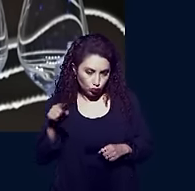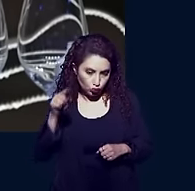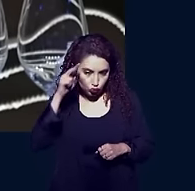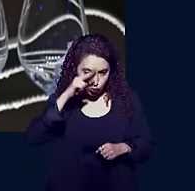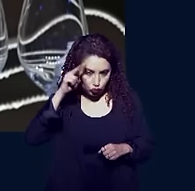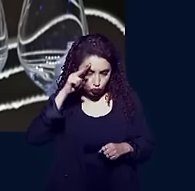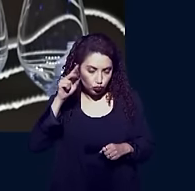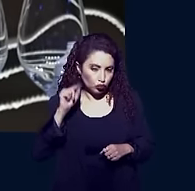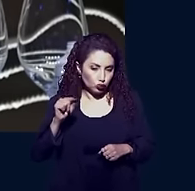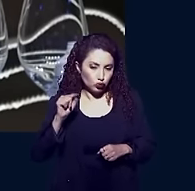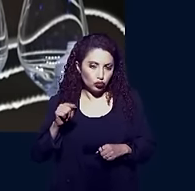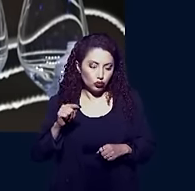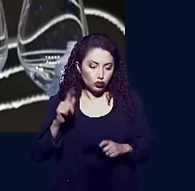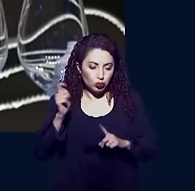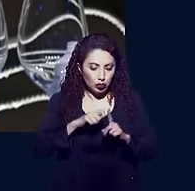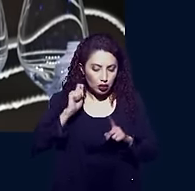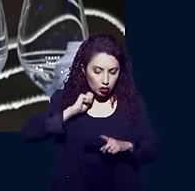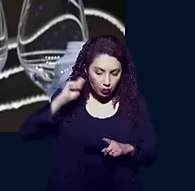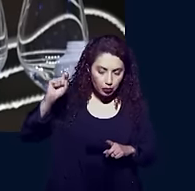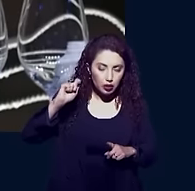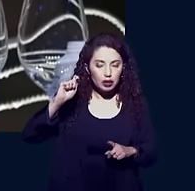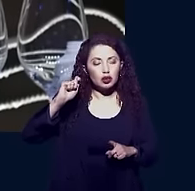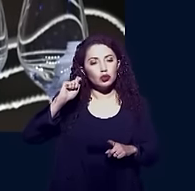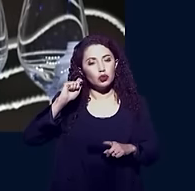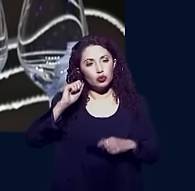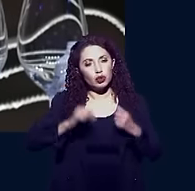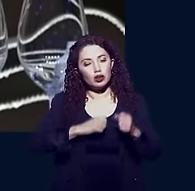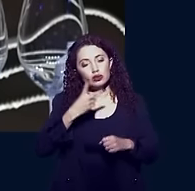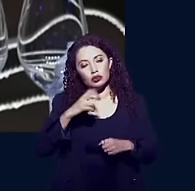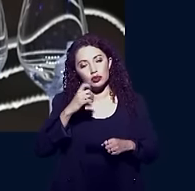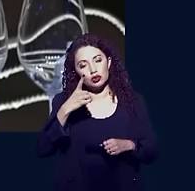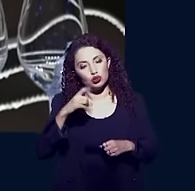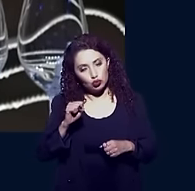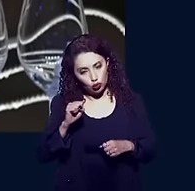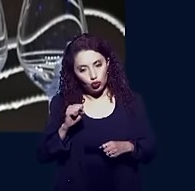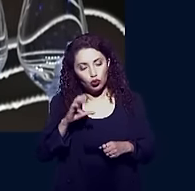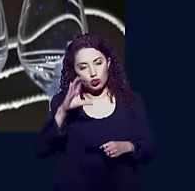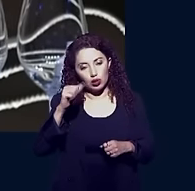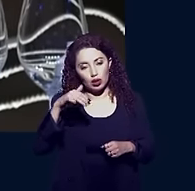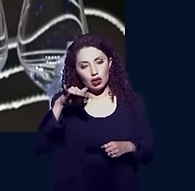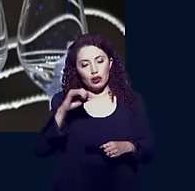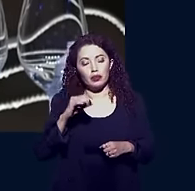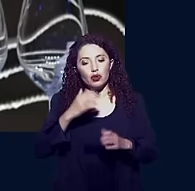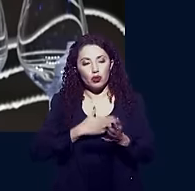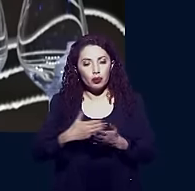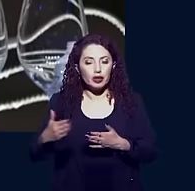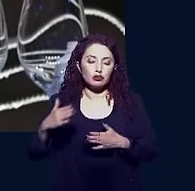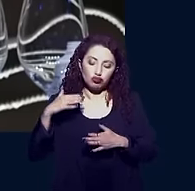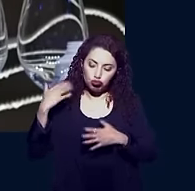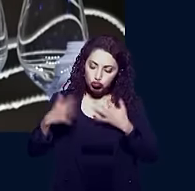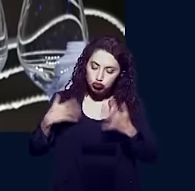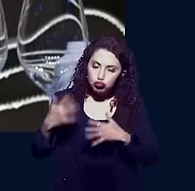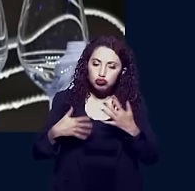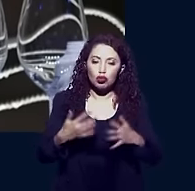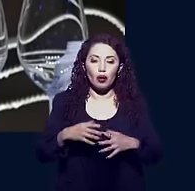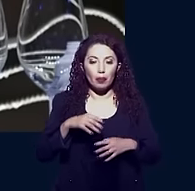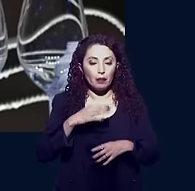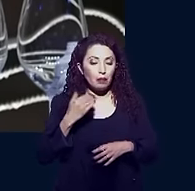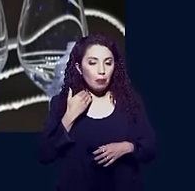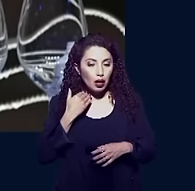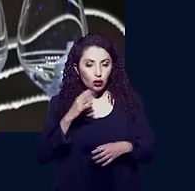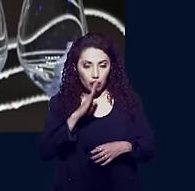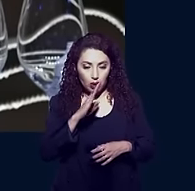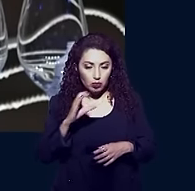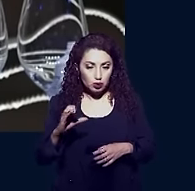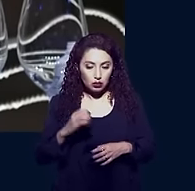eh em abril 18 ali março de 18 o câmbio começou a acelerar o movimento de depreciação o banco central teve que reagir rápido aquele